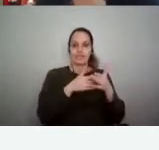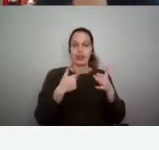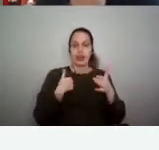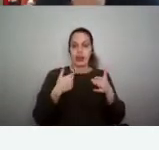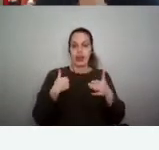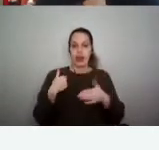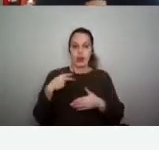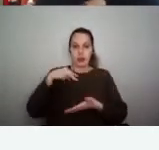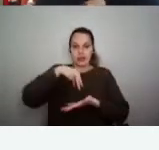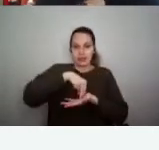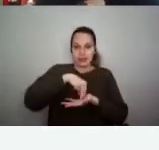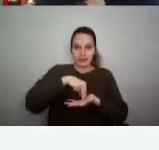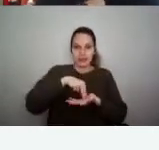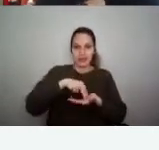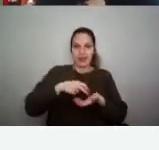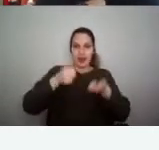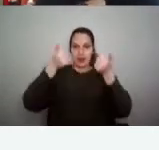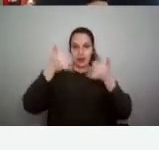gente?